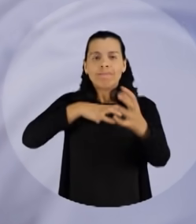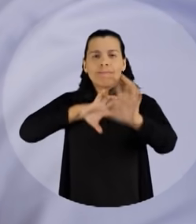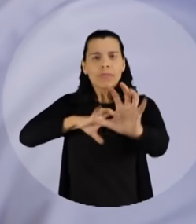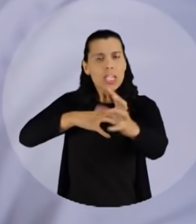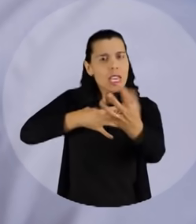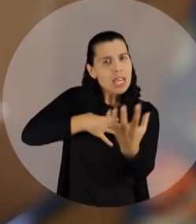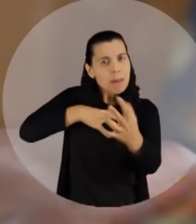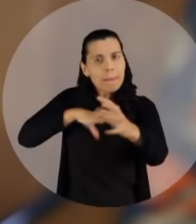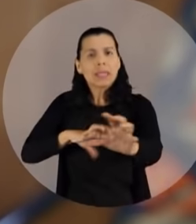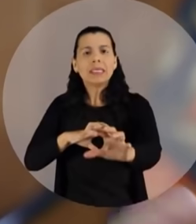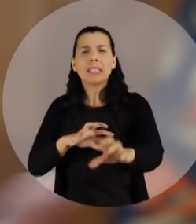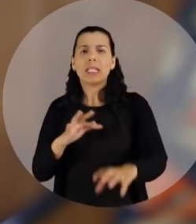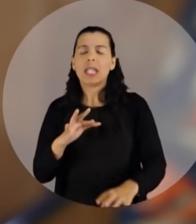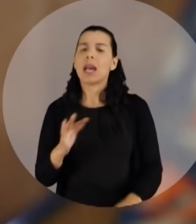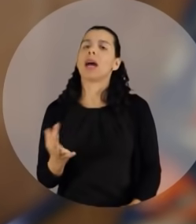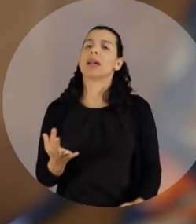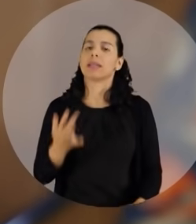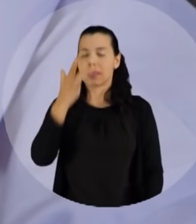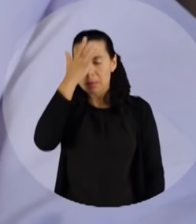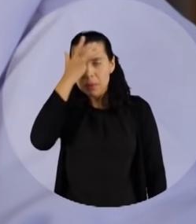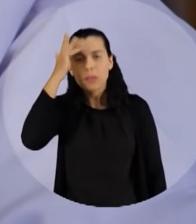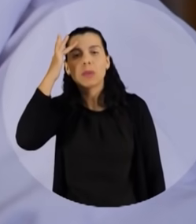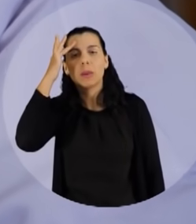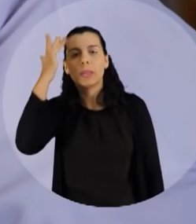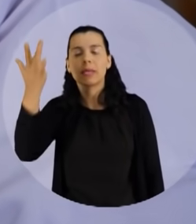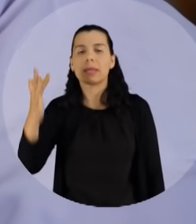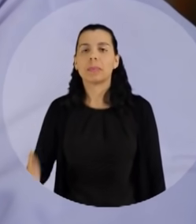Essa capacidade de sentir a dor das outras pessoas.